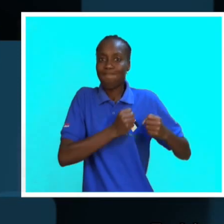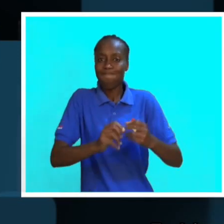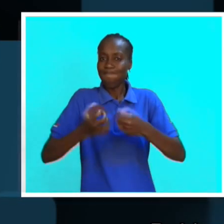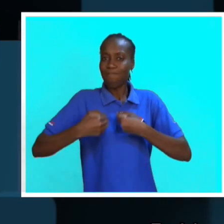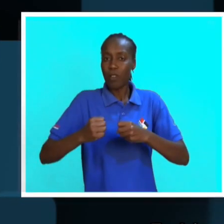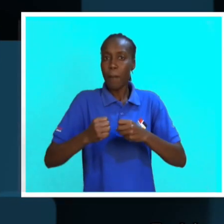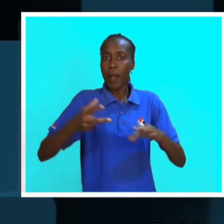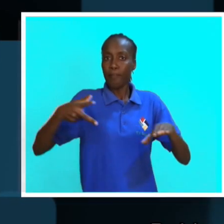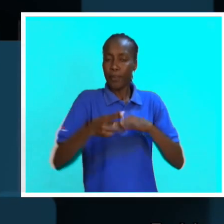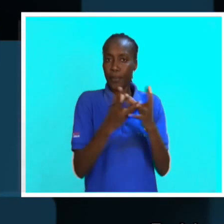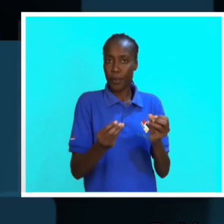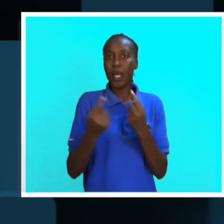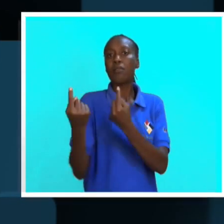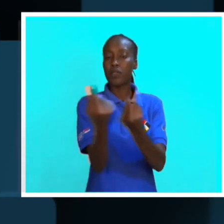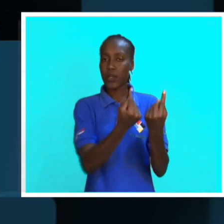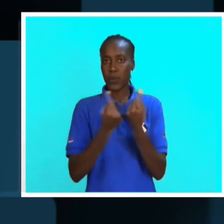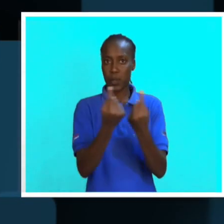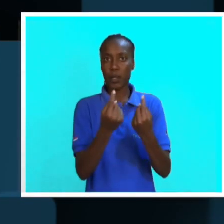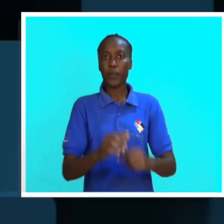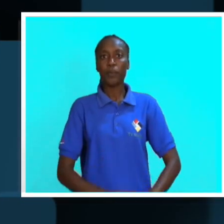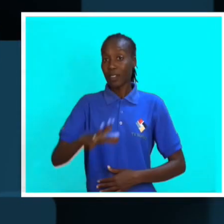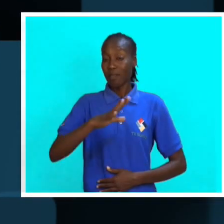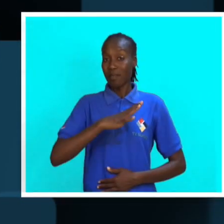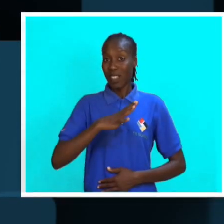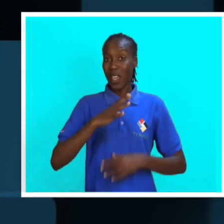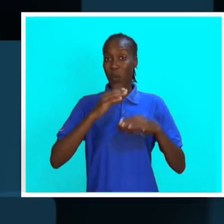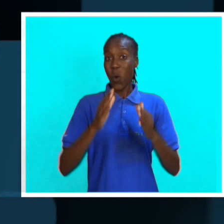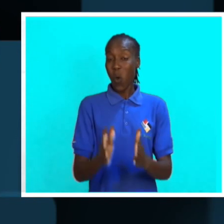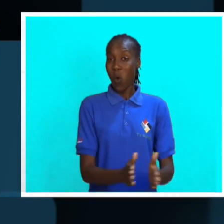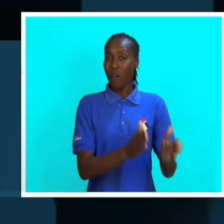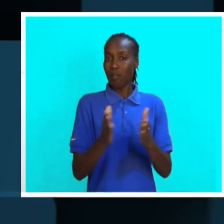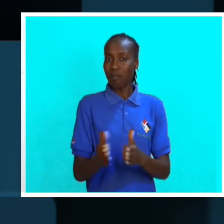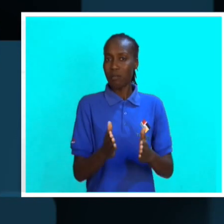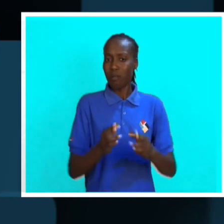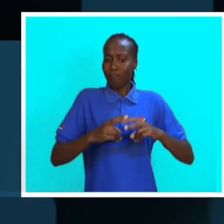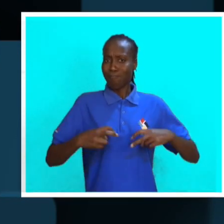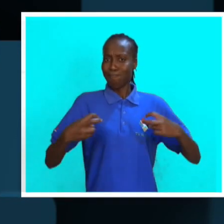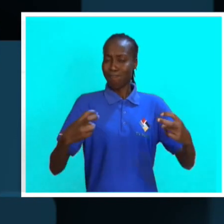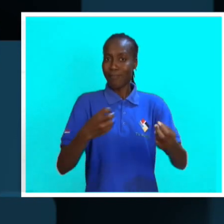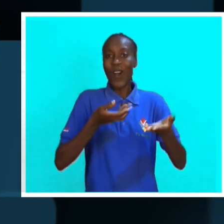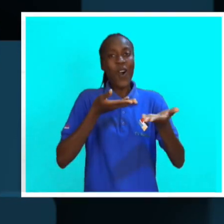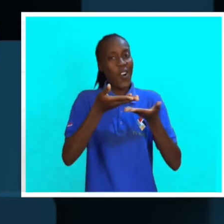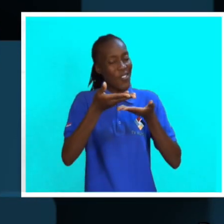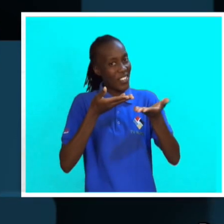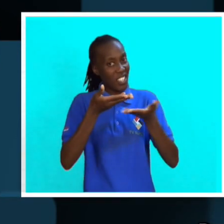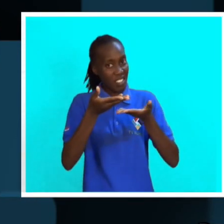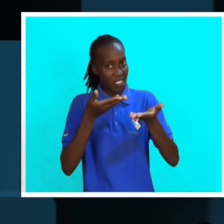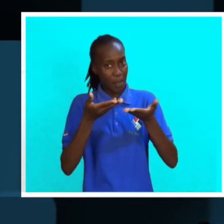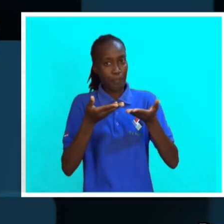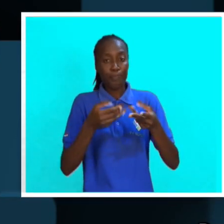para mitigar esta situação. Eu tenho organizado sessões de conversa. Eu penso